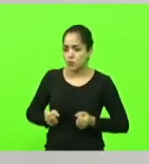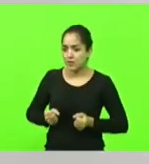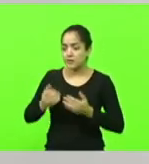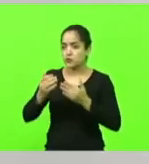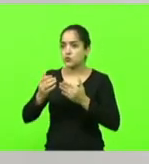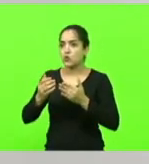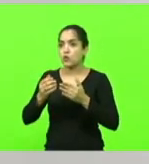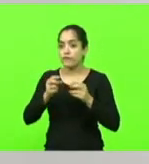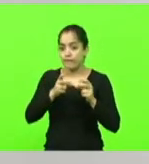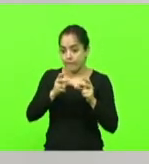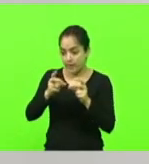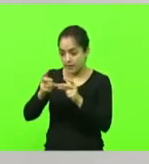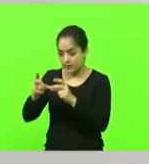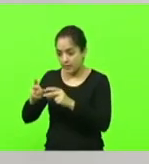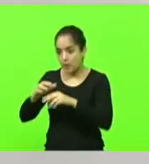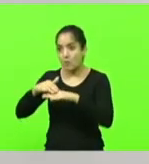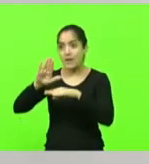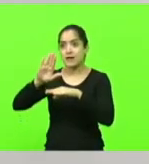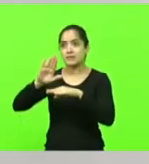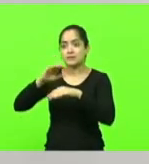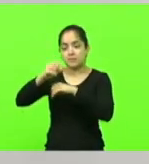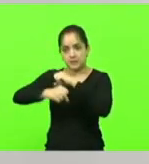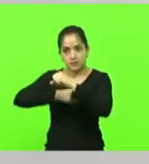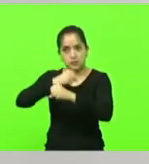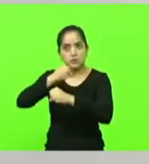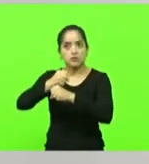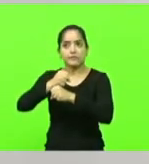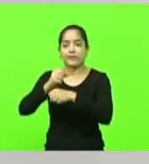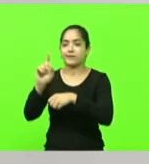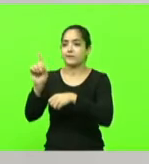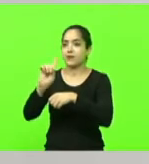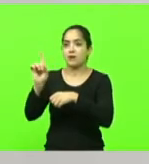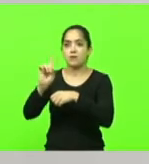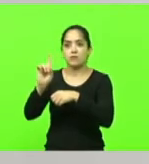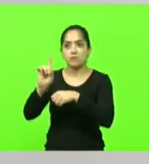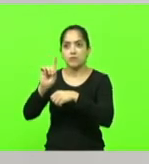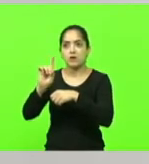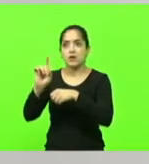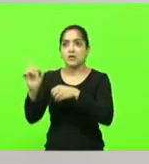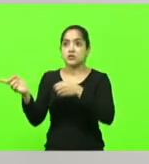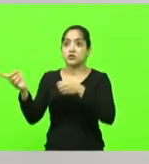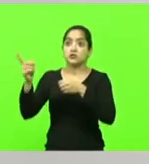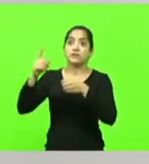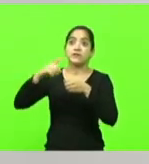mais, mas ano que vem não. Ano que vem nós vamos voltar